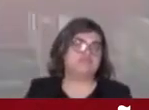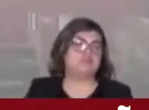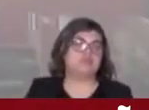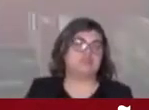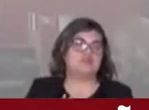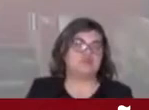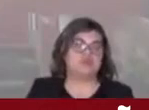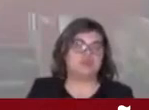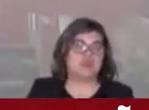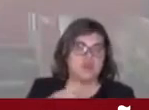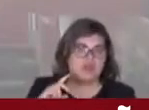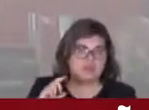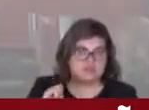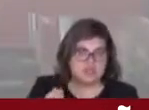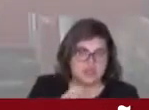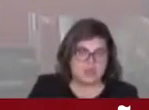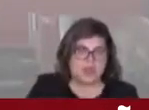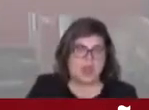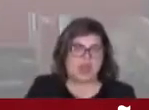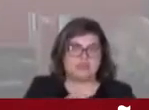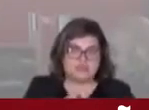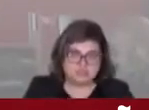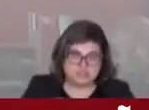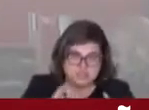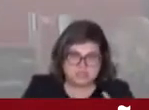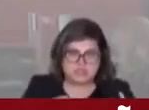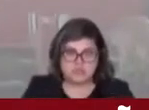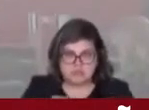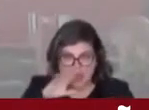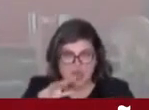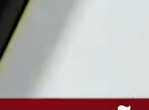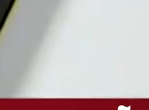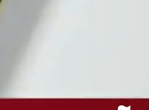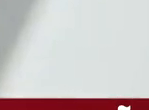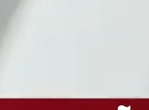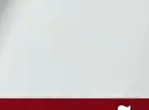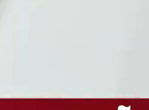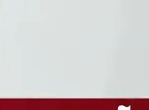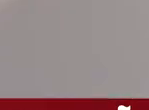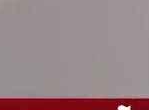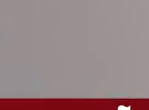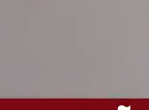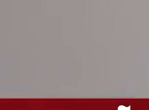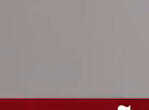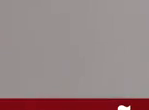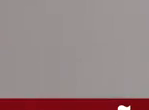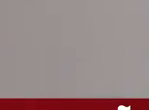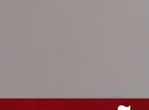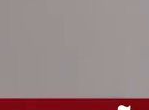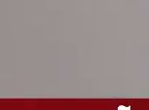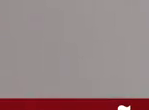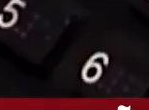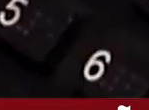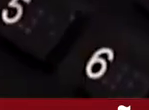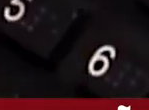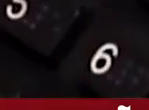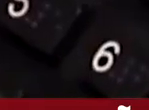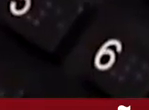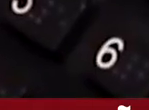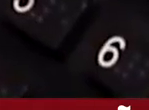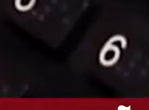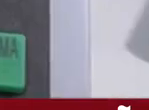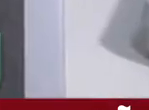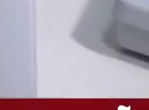se gera mais engajamento, gera mais visualizações, gera mais receita. O TSE pretende discutir com a Comissão de